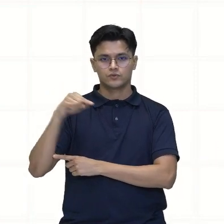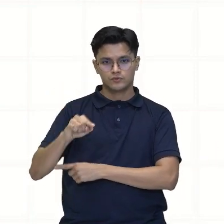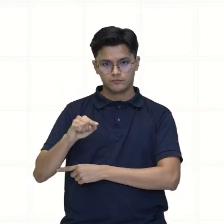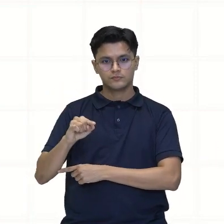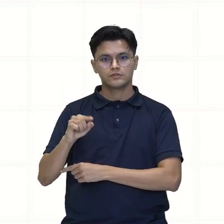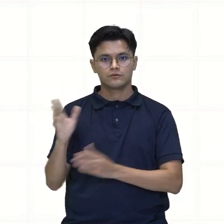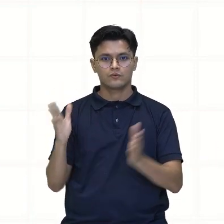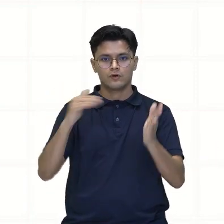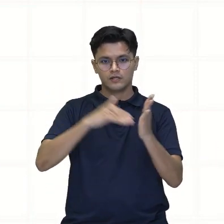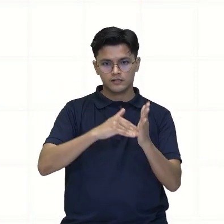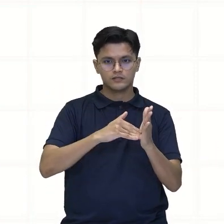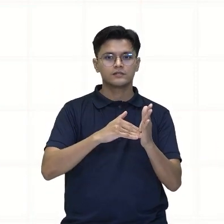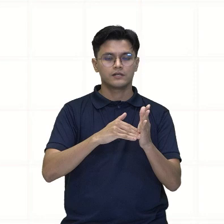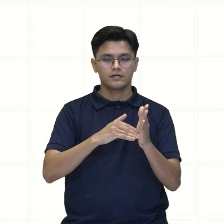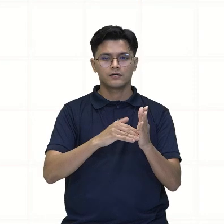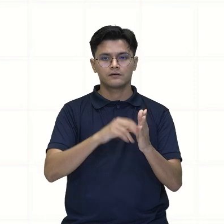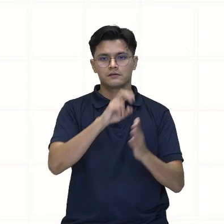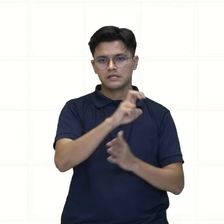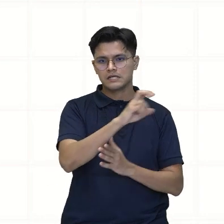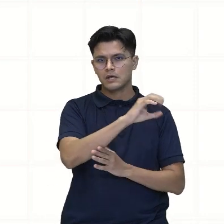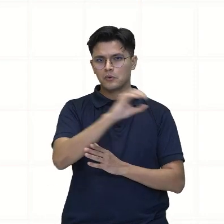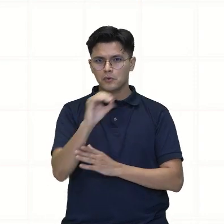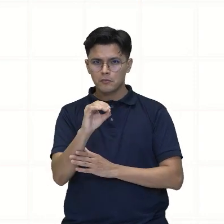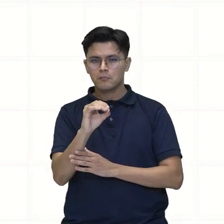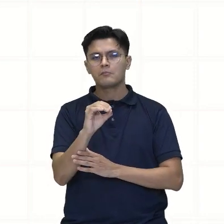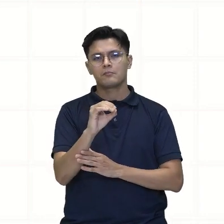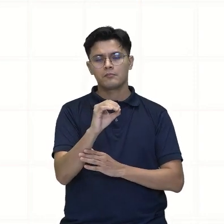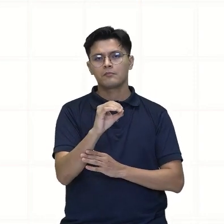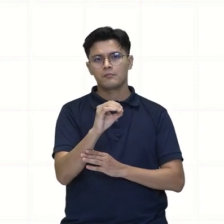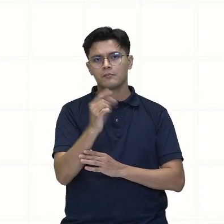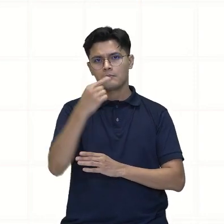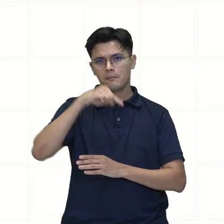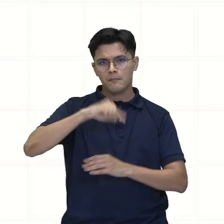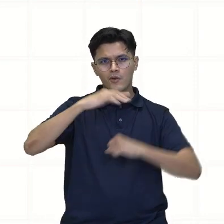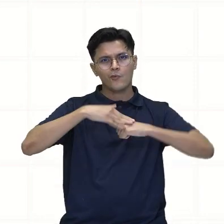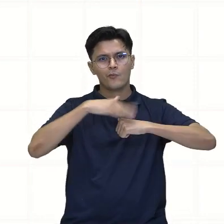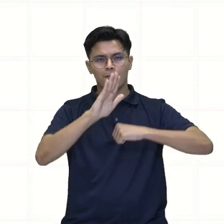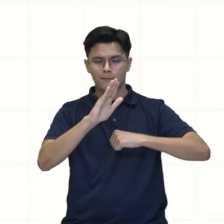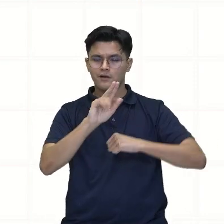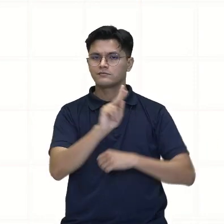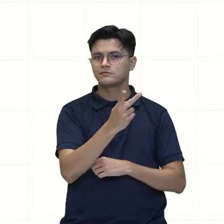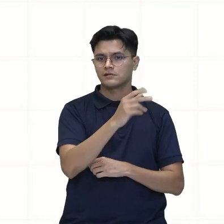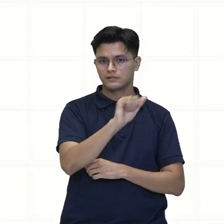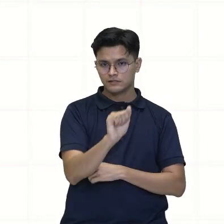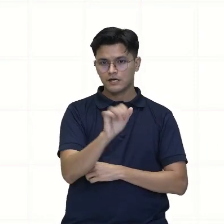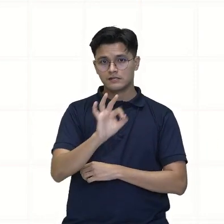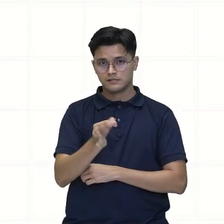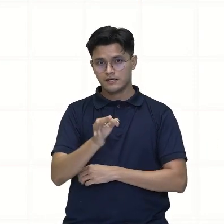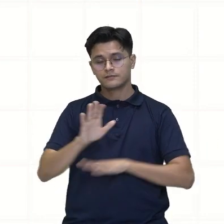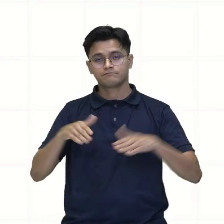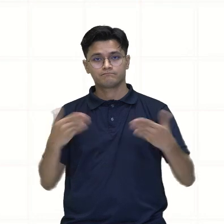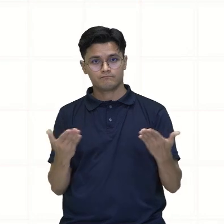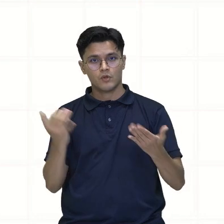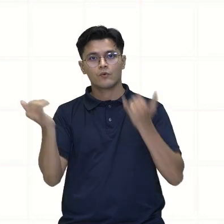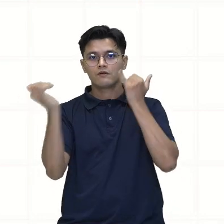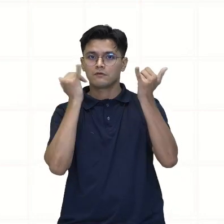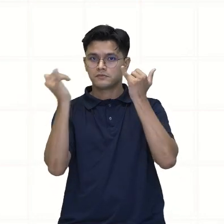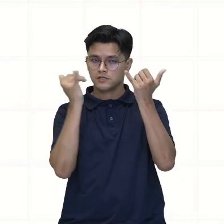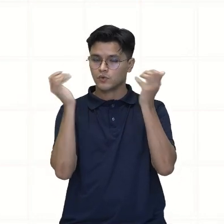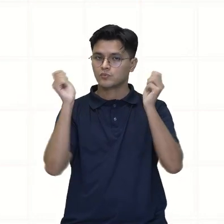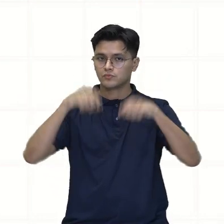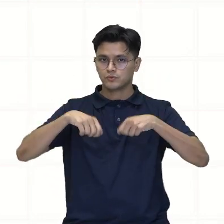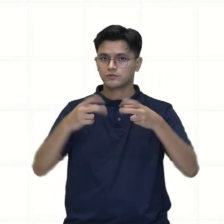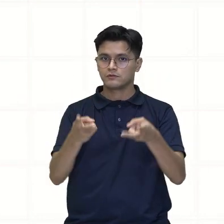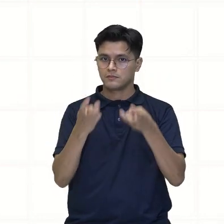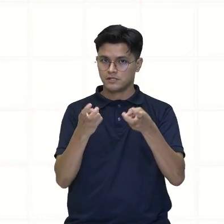572.990 hectares. Então, essas são algumas informações que a gente pode estar observando no nosso mapa, que traz